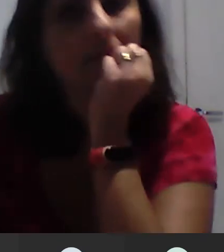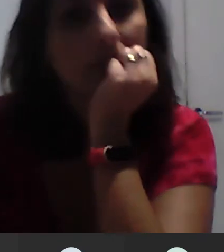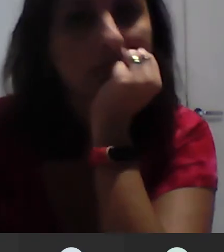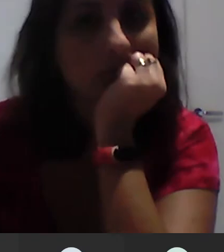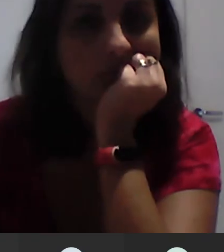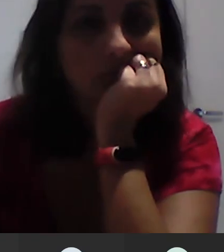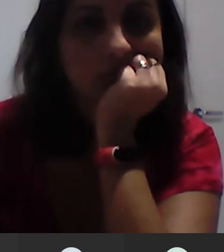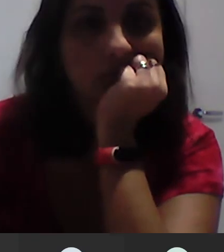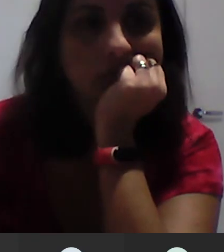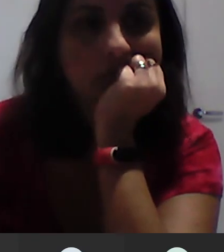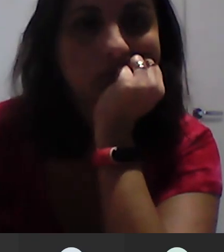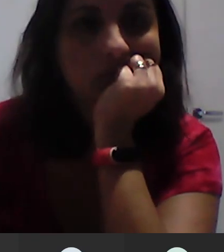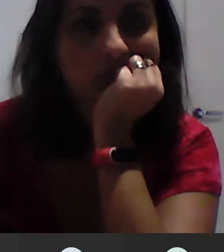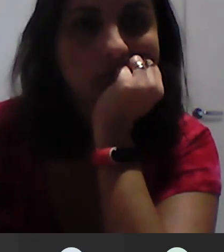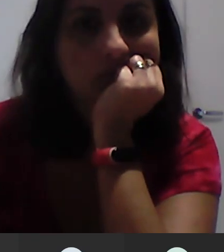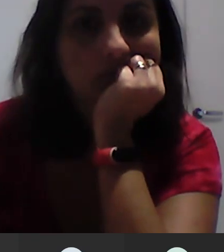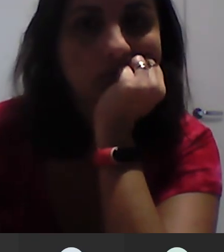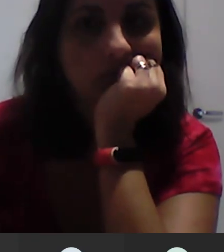Então,